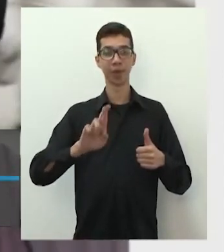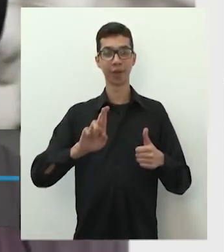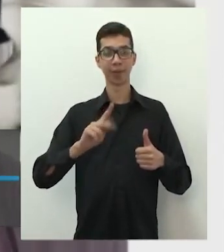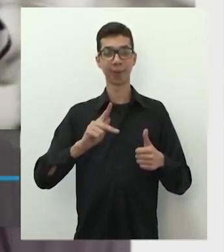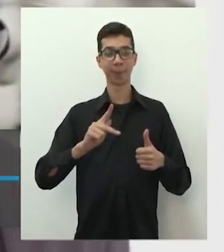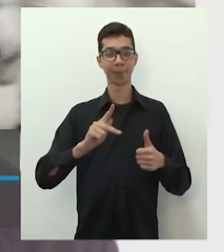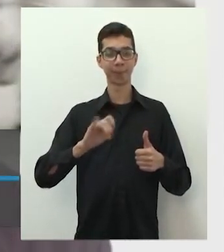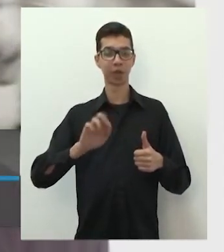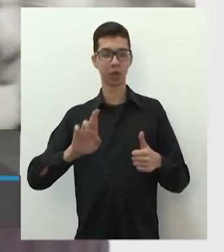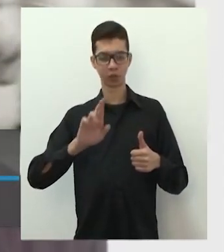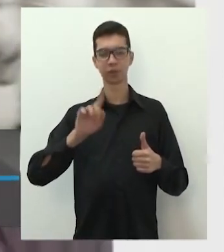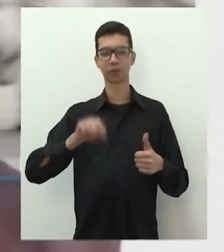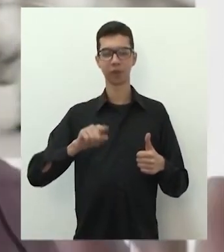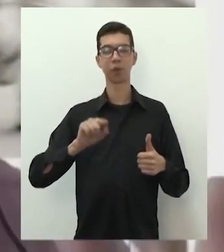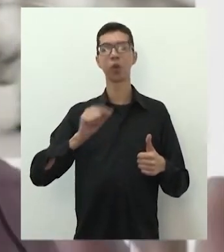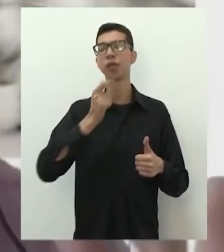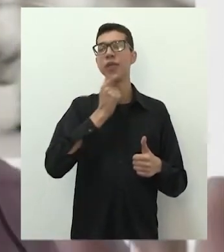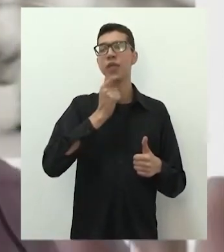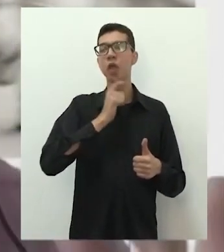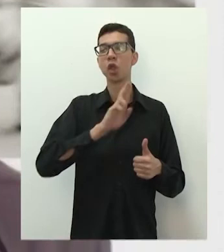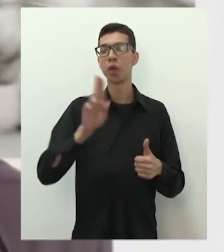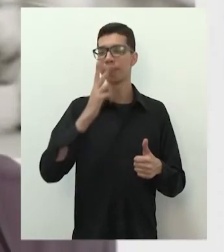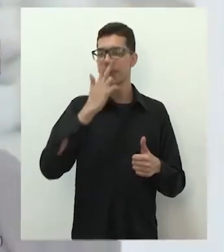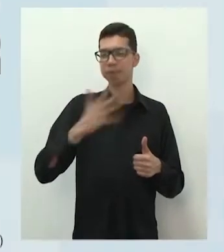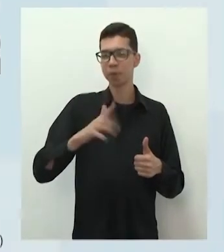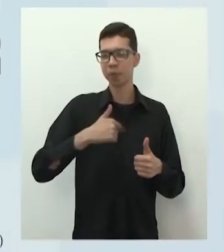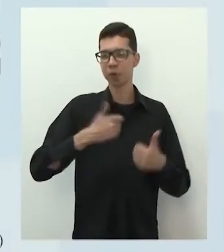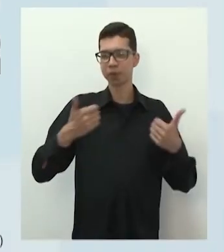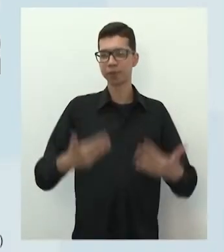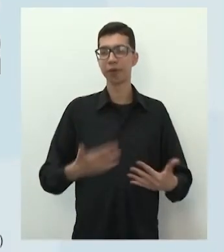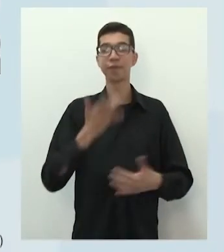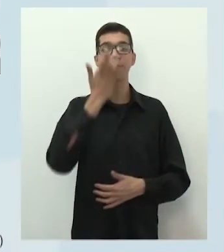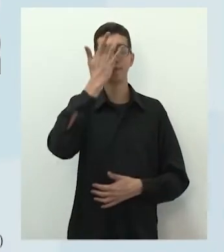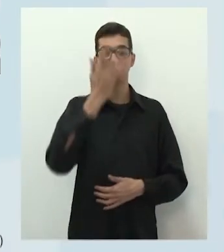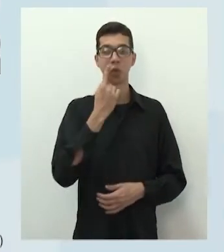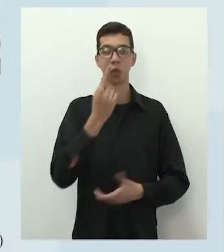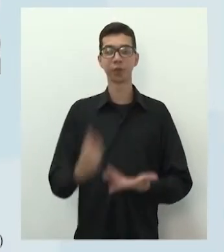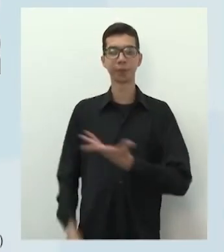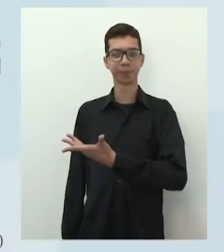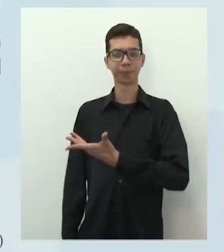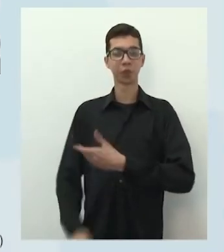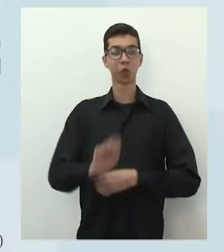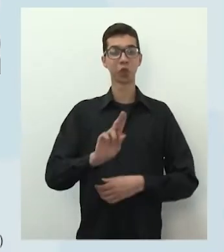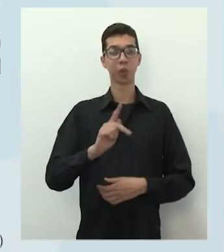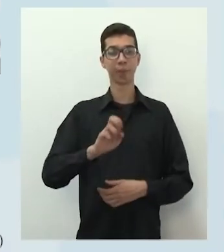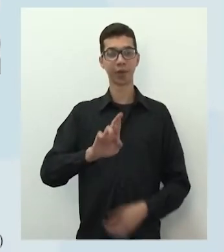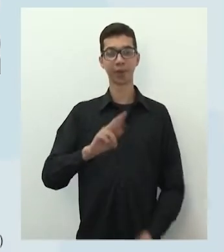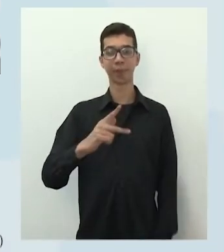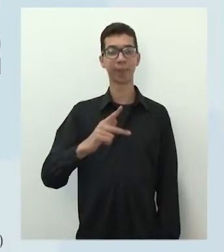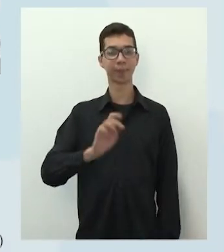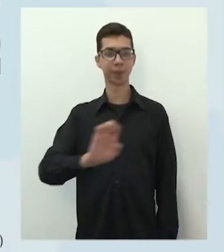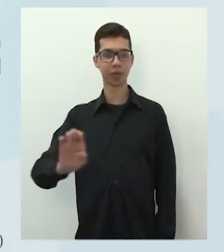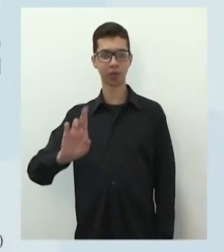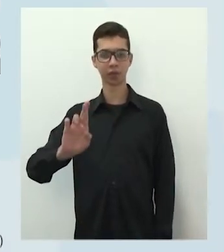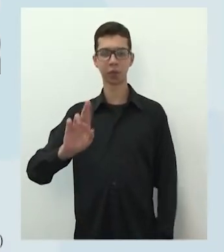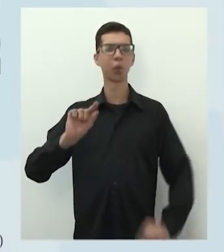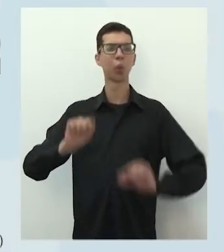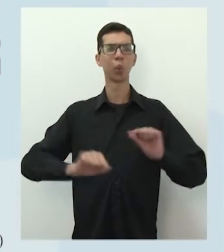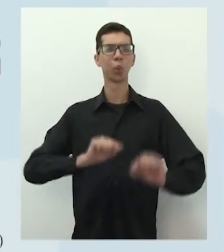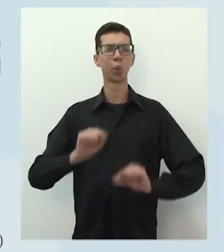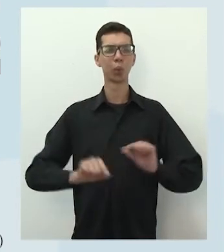olhar para vocês um pouquinho. Deixa eu falar de 2 coisas que nos assustam um pouquinho e merecem ser conversadas sobre